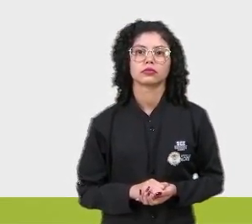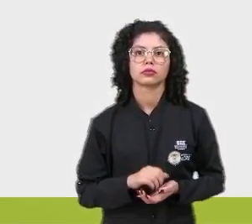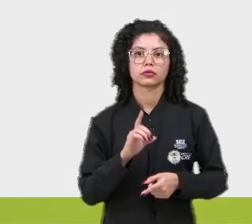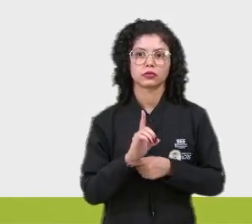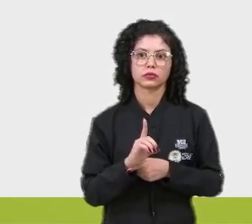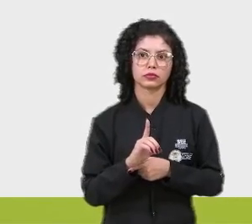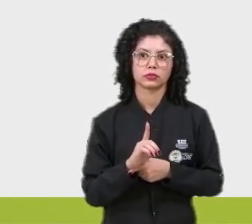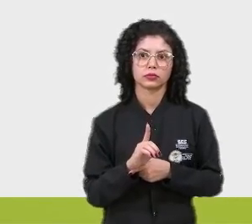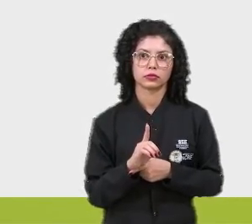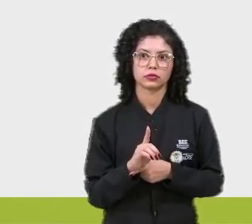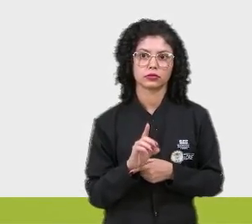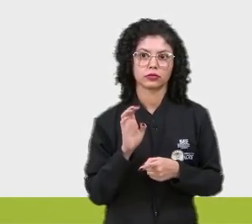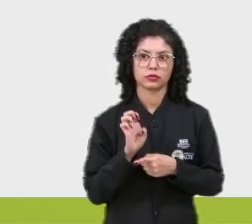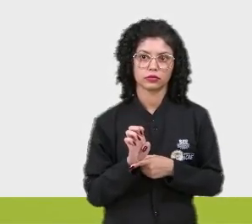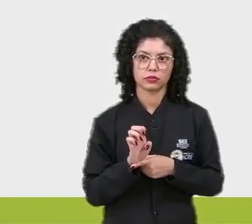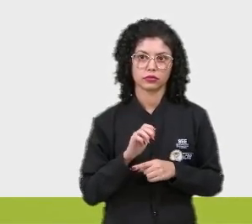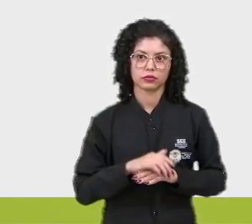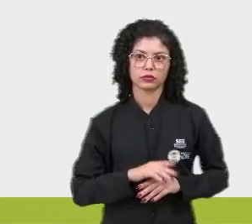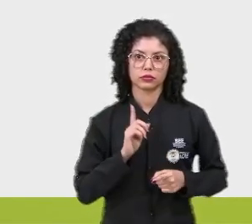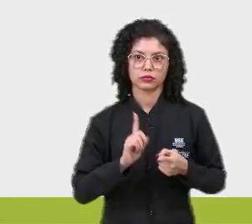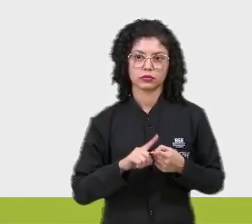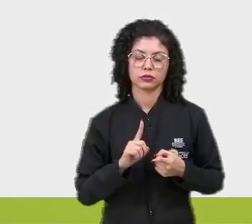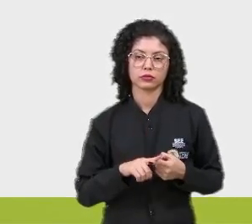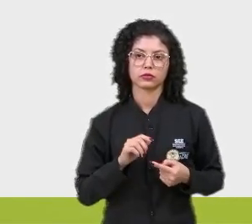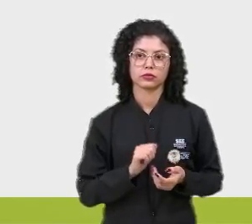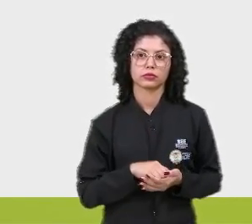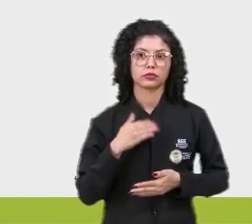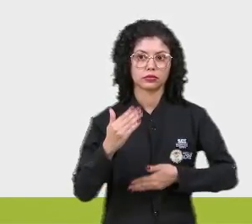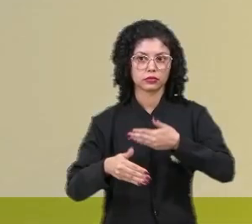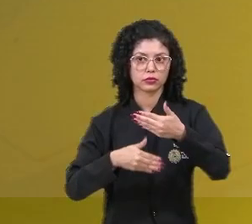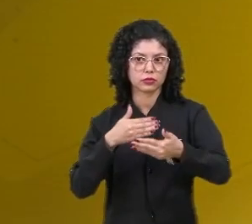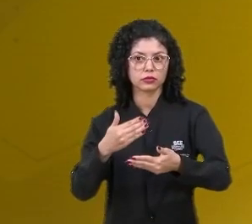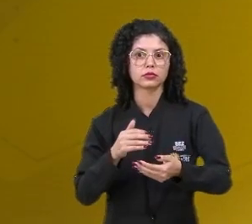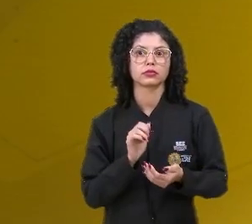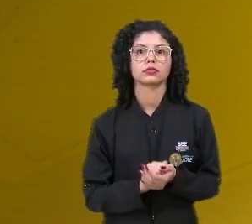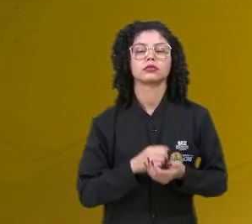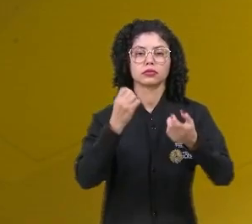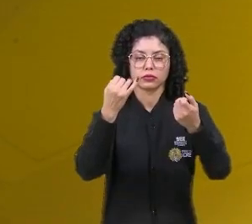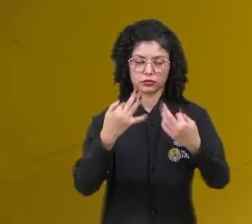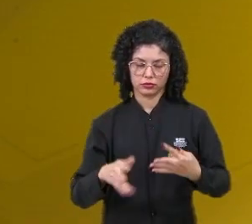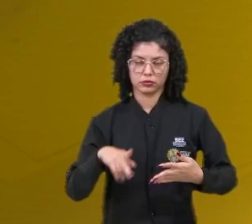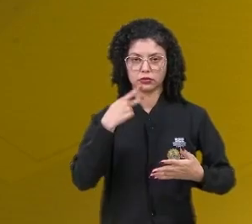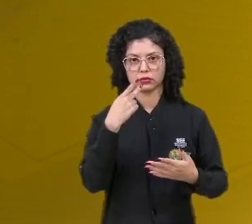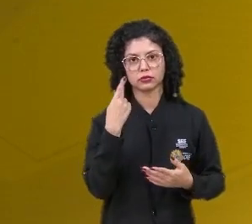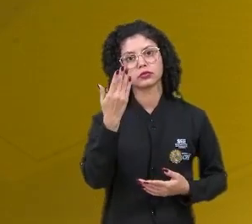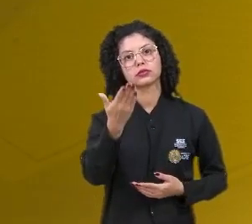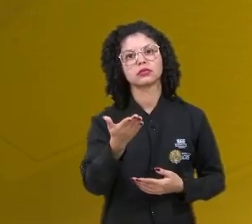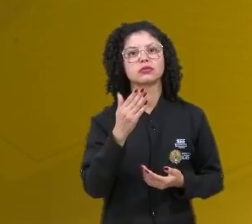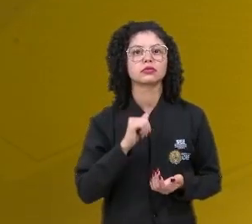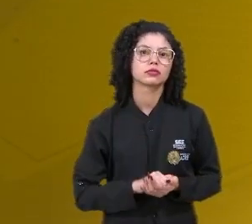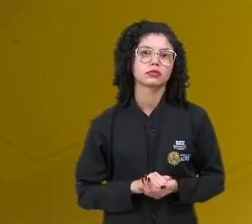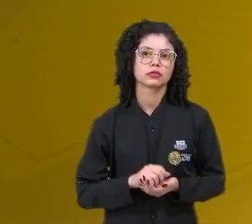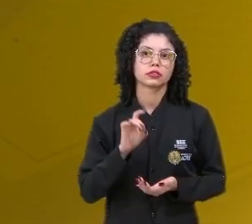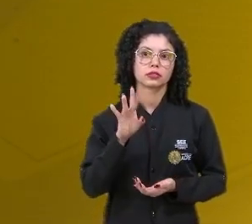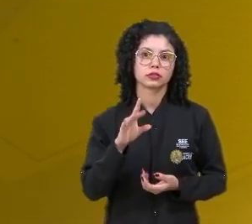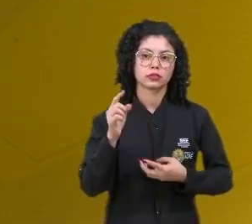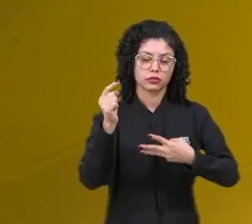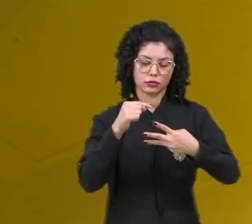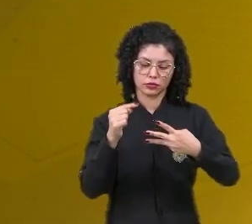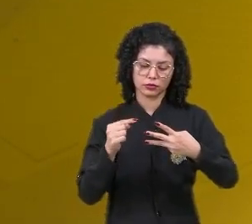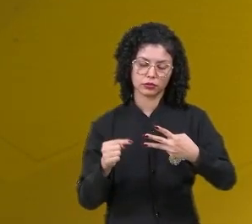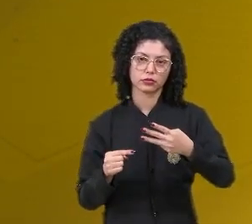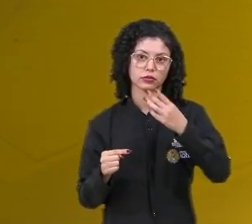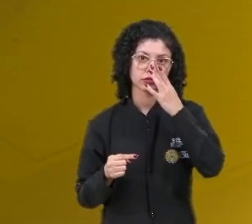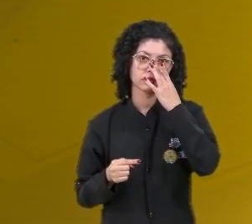alternativa D e a alternativa E. Por quê? Porque durante toda lá a explicação, eu falei para vocês que existem somente 3 tipos